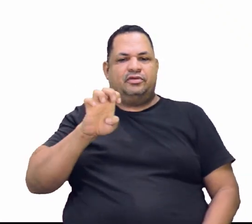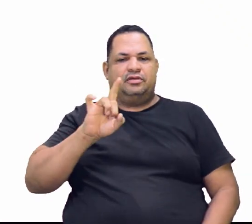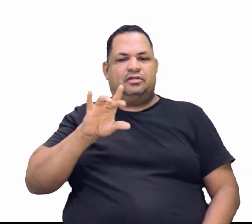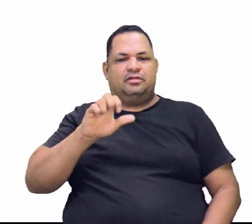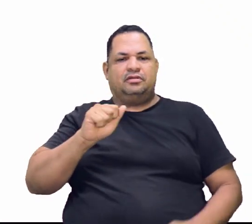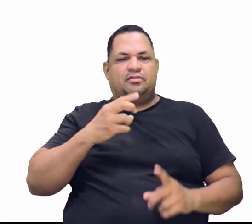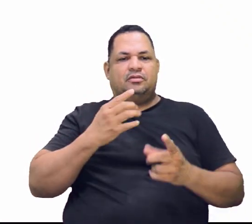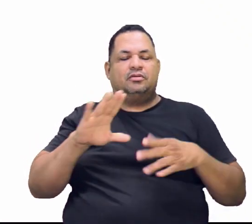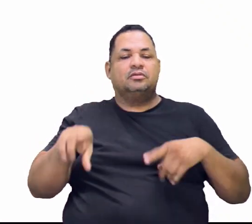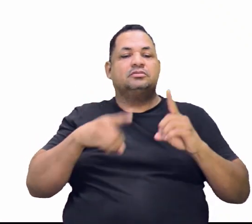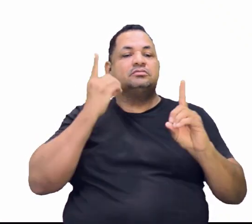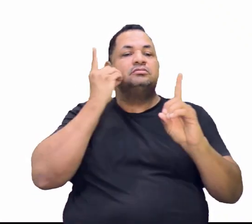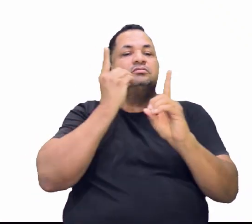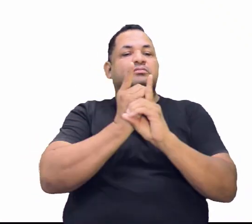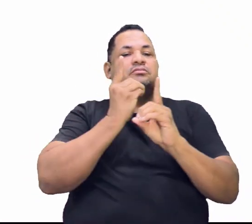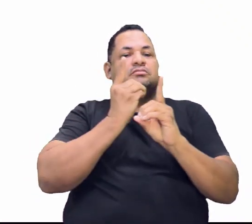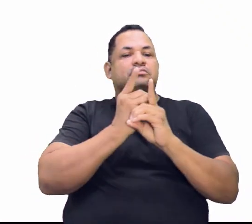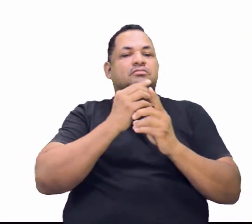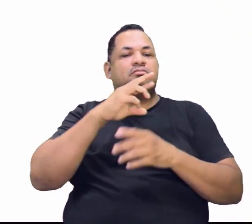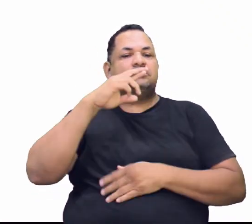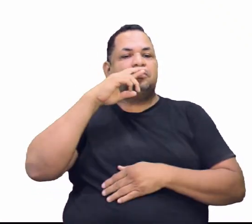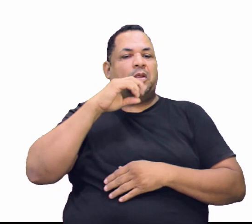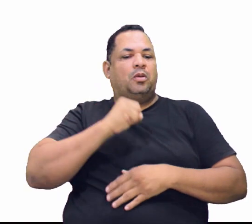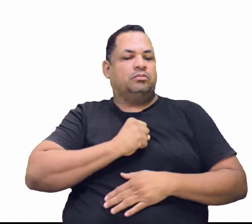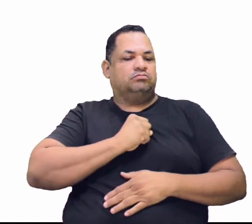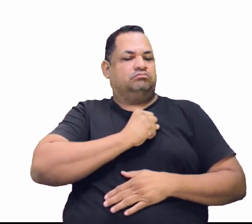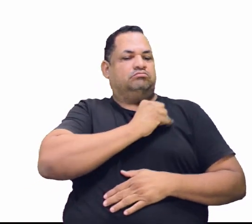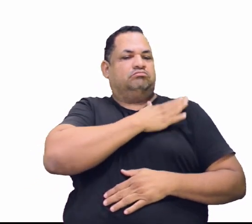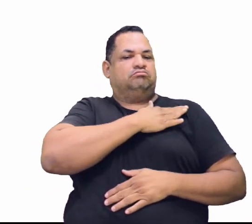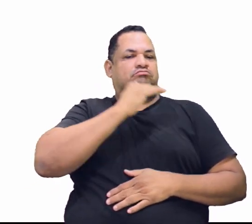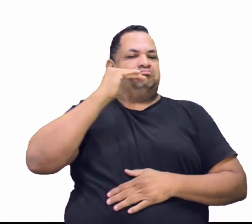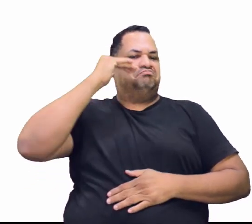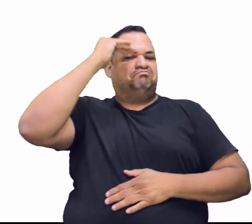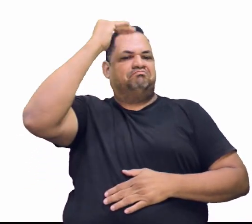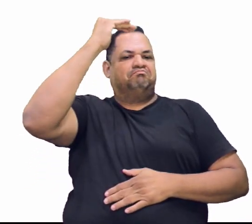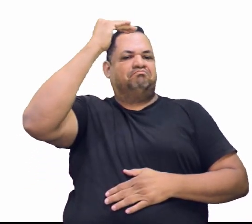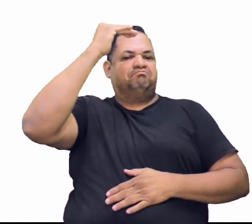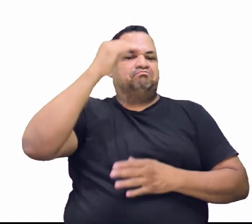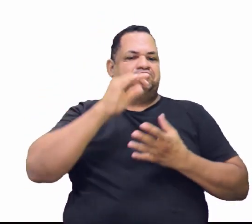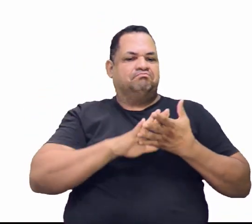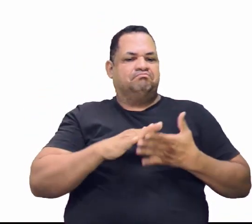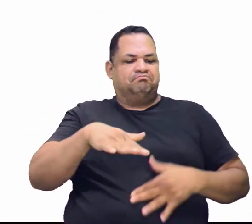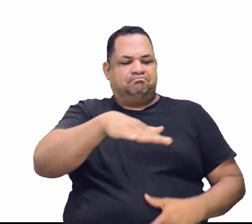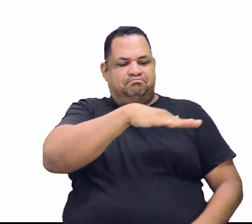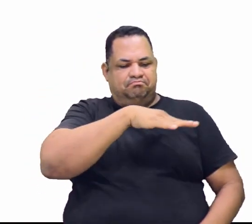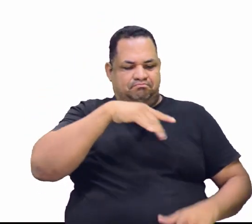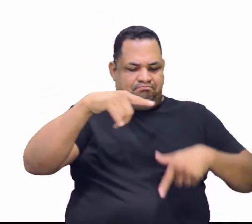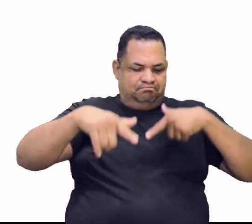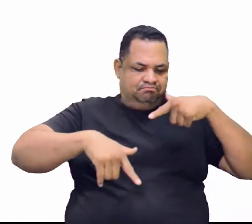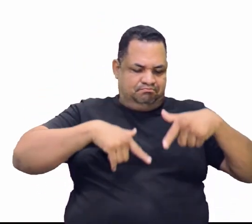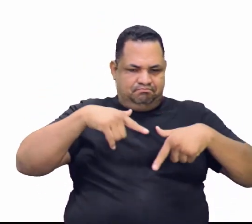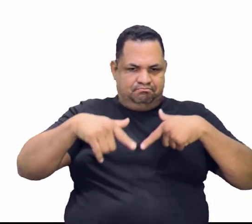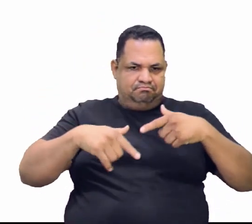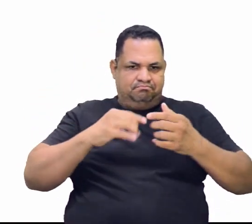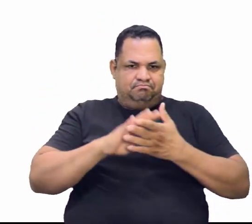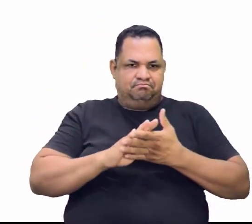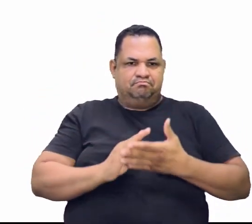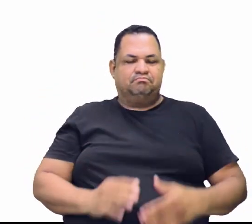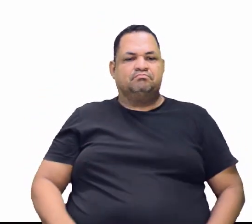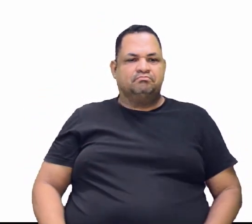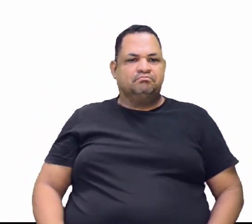encontram, Rondon, um grande militar, sertanista,